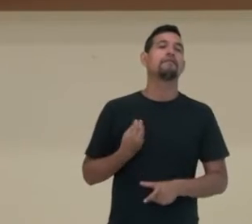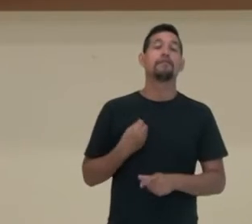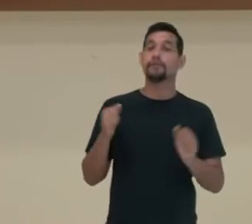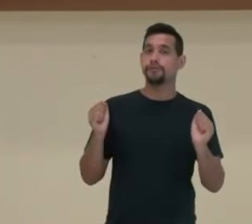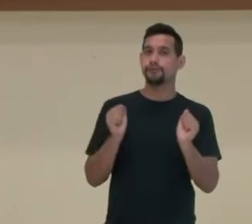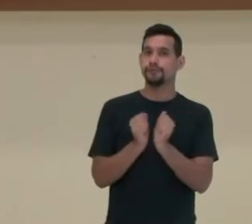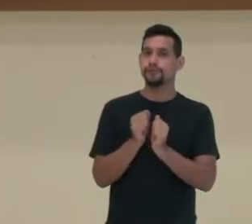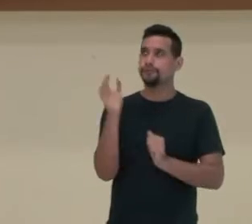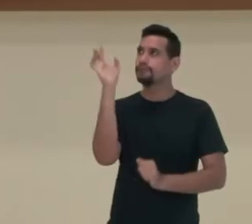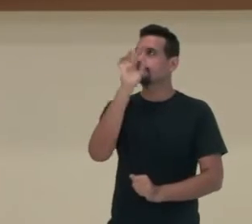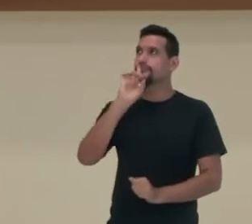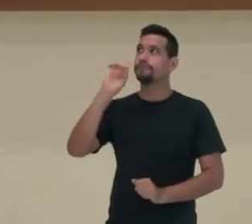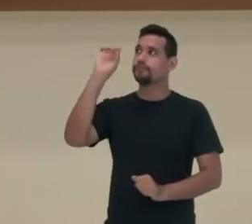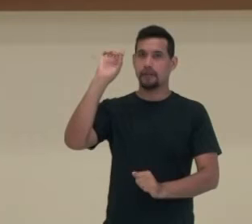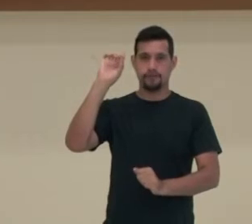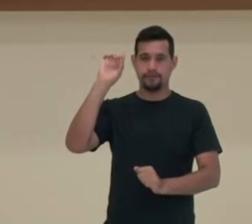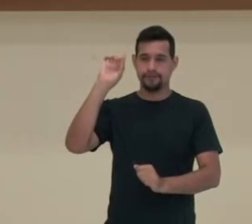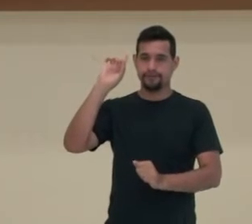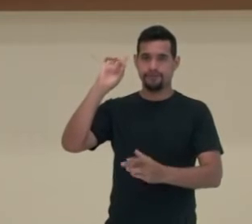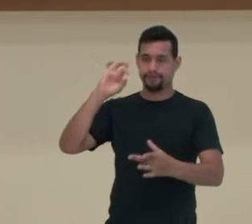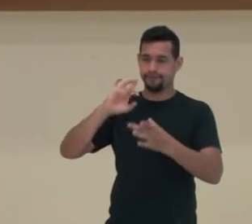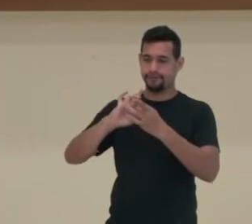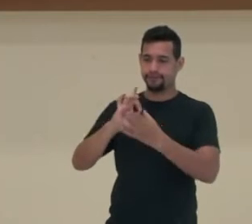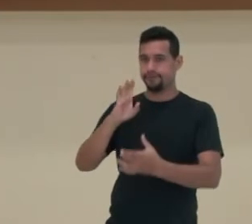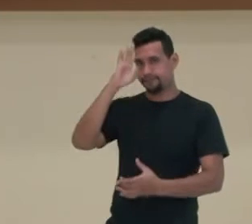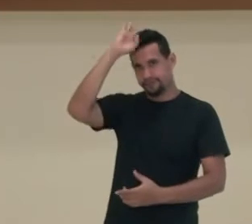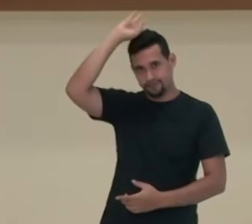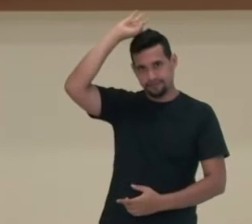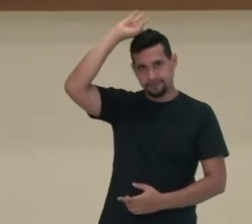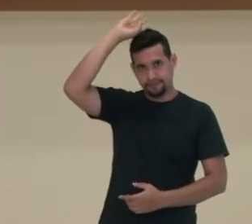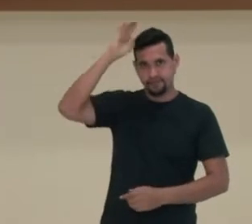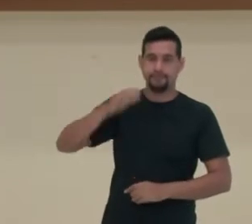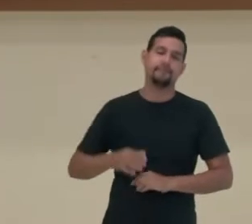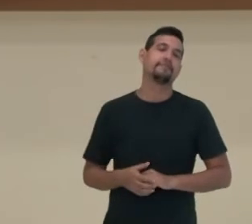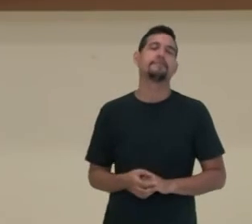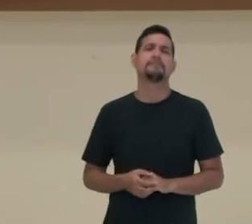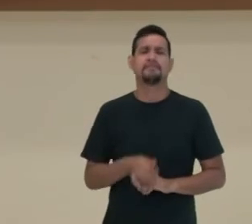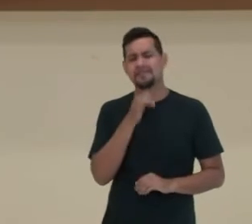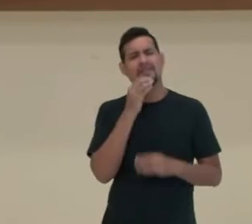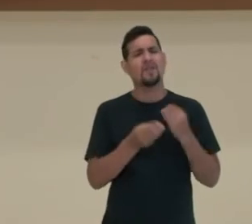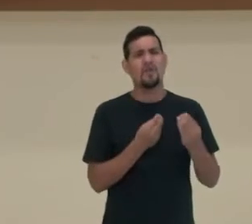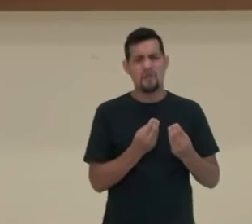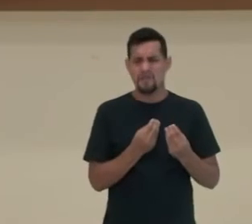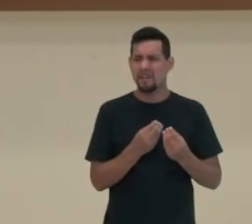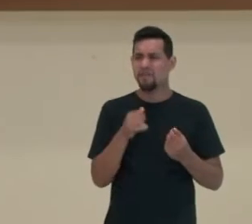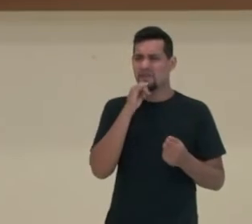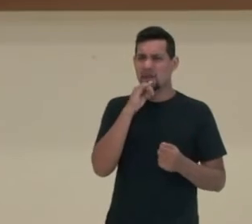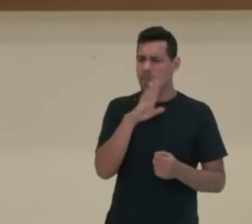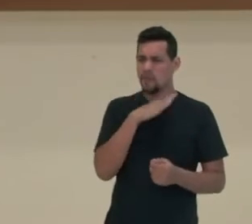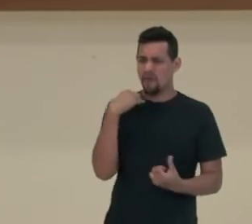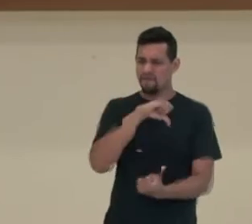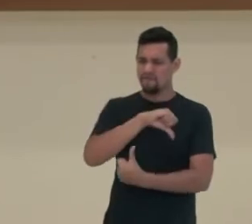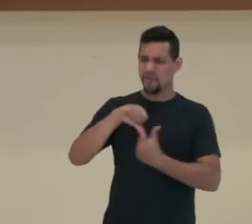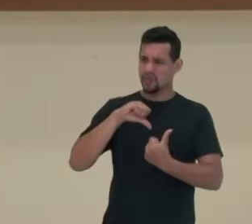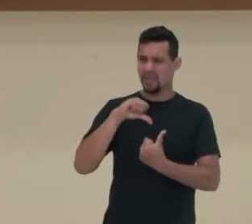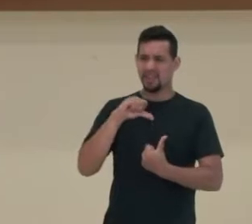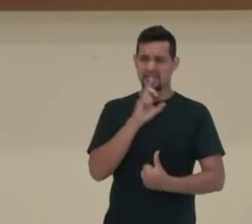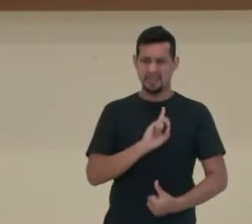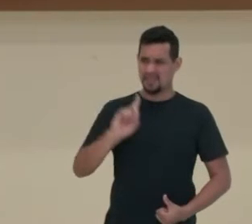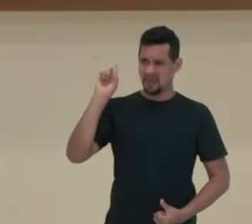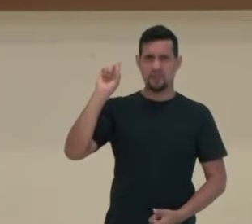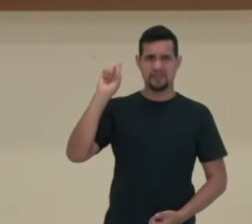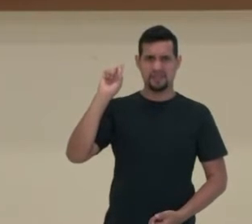junto com os deuses romanos, ou seja, ascender na morada dos deuses. Como assim? Ele se tornava um deus? Não.